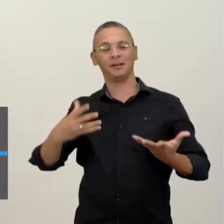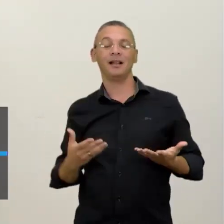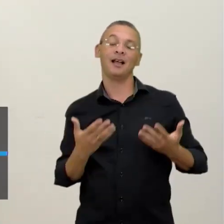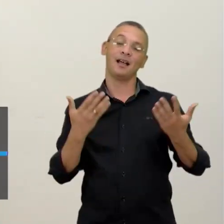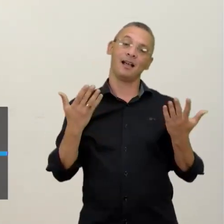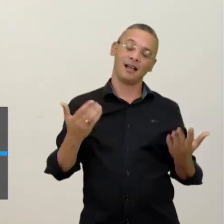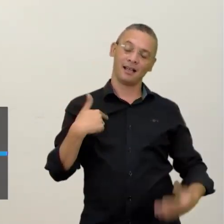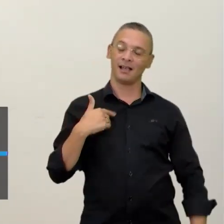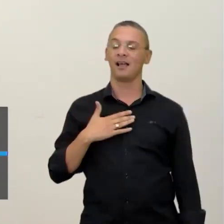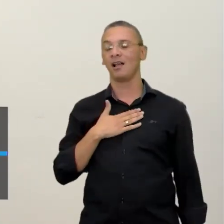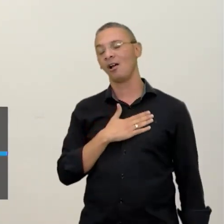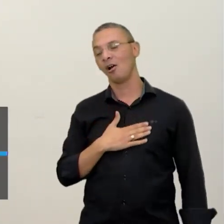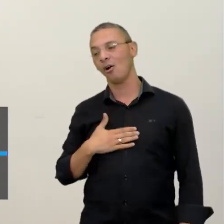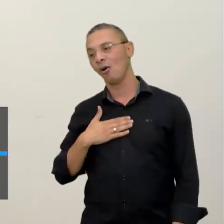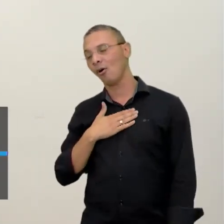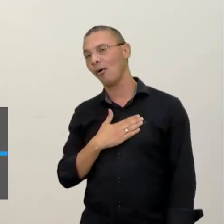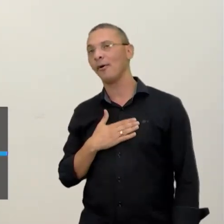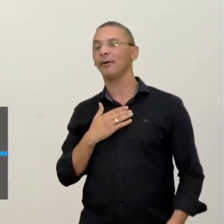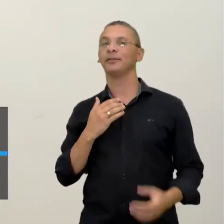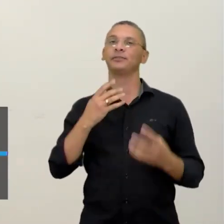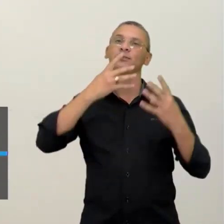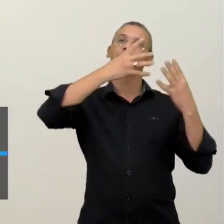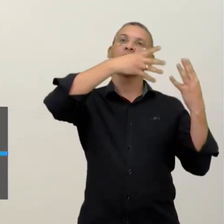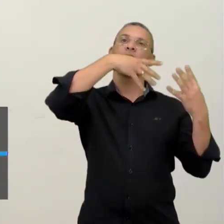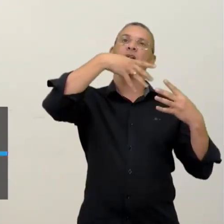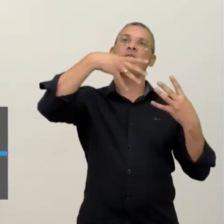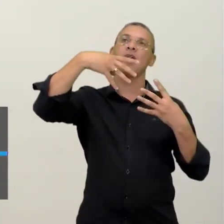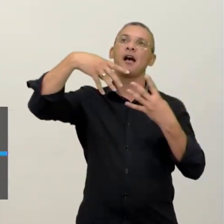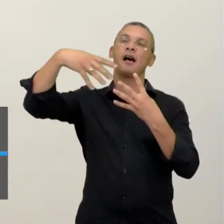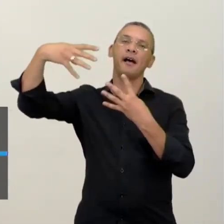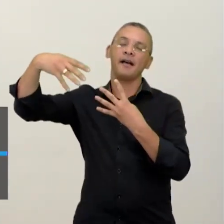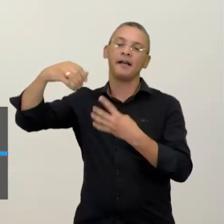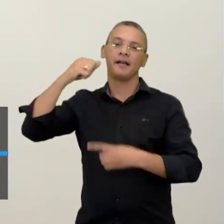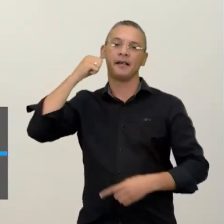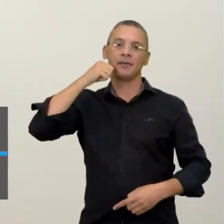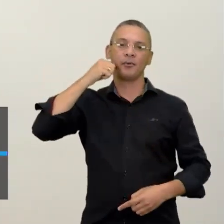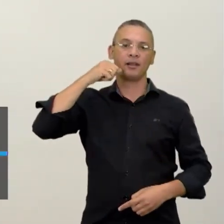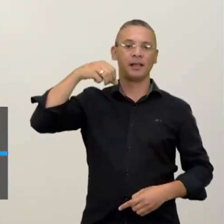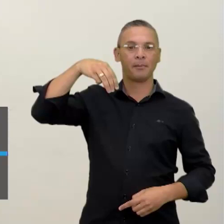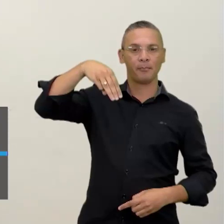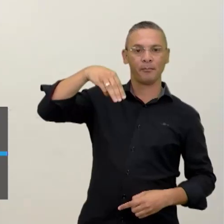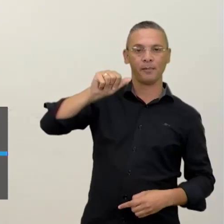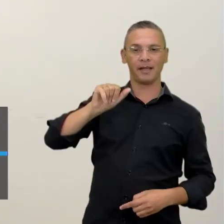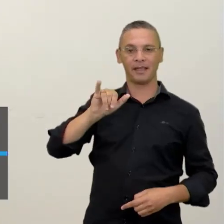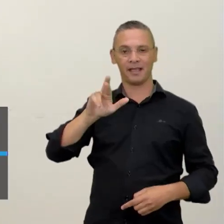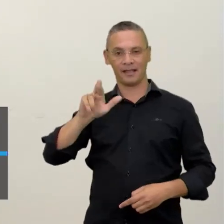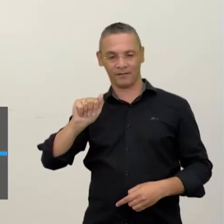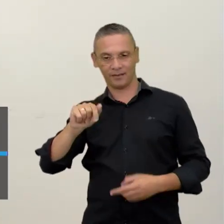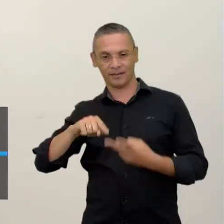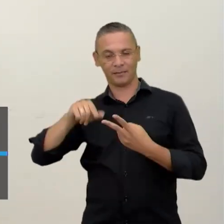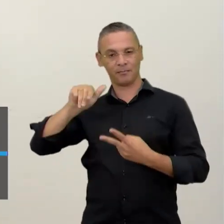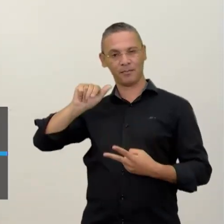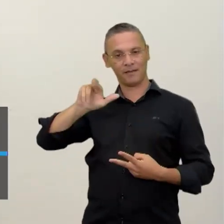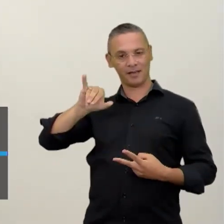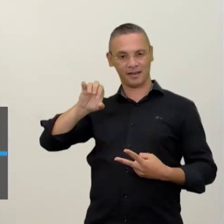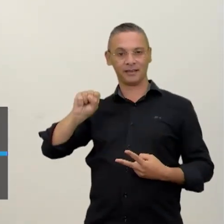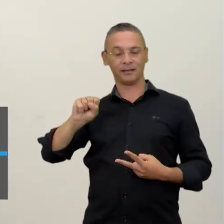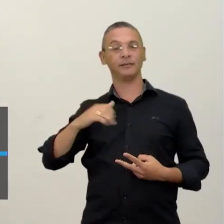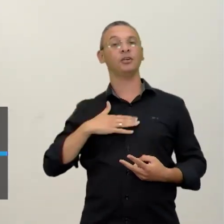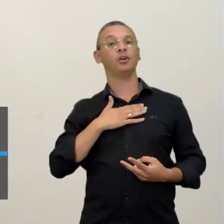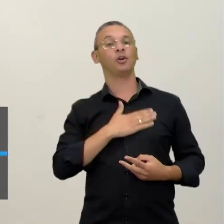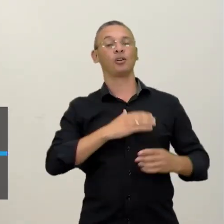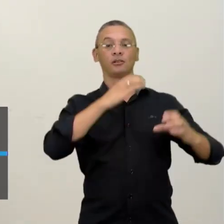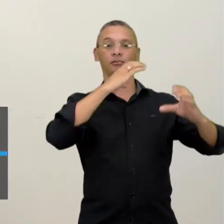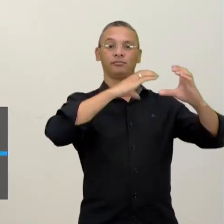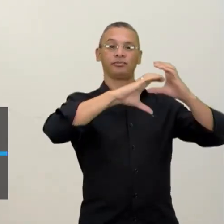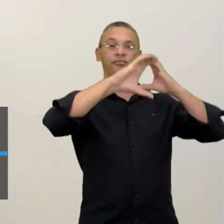olha, eu gosto da música da Maiara e Maraísa, não, você gosta das canções delas. Porque